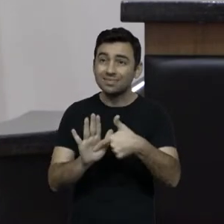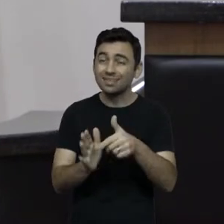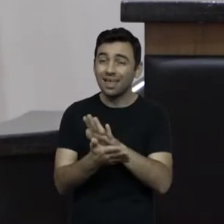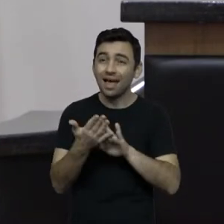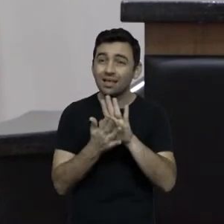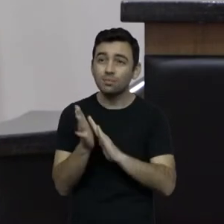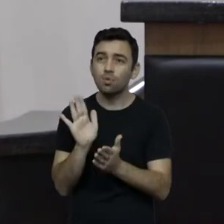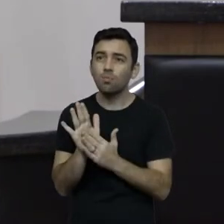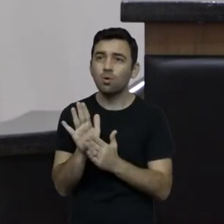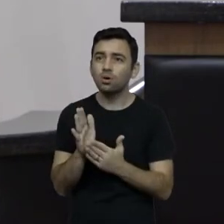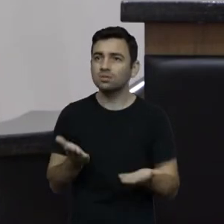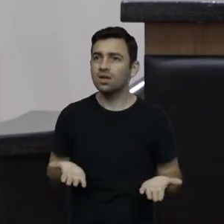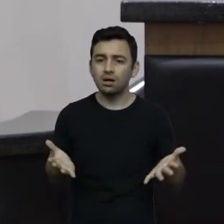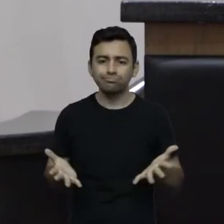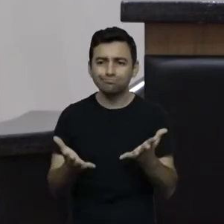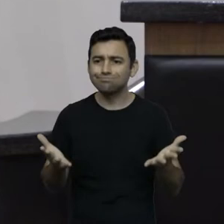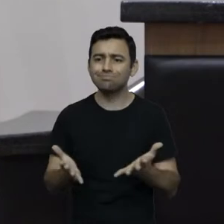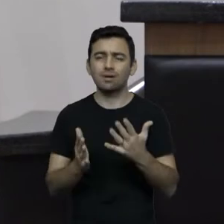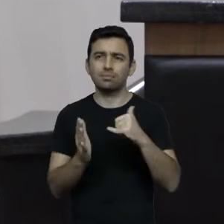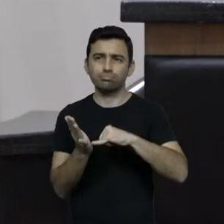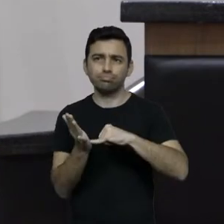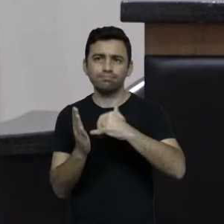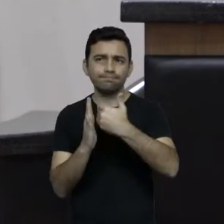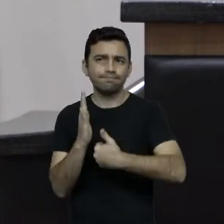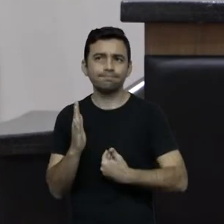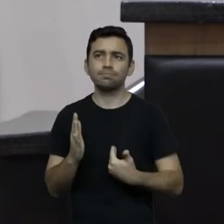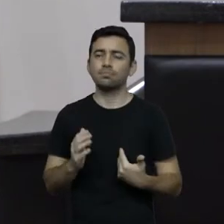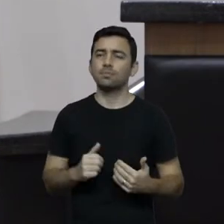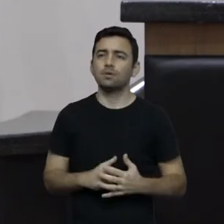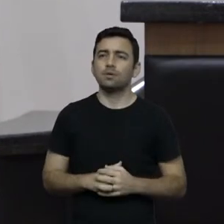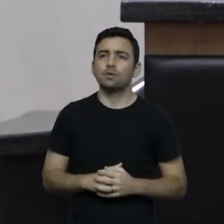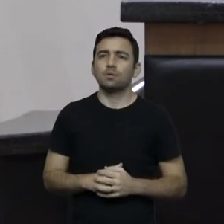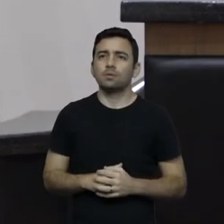de incentivo fiscal para o setor produtivo Catarinense